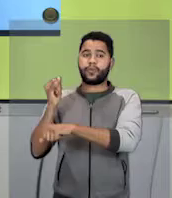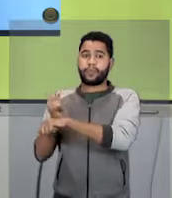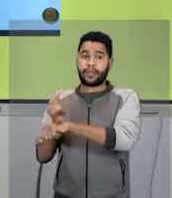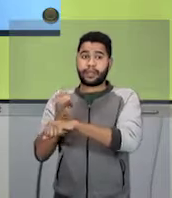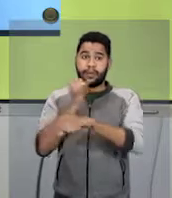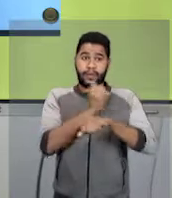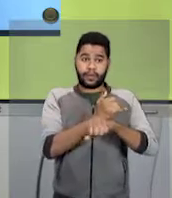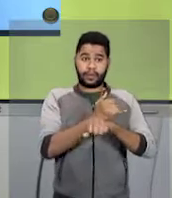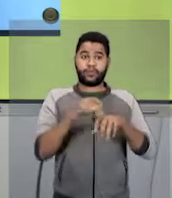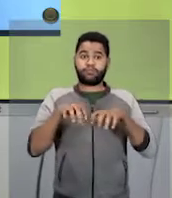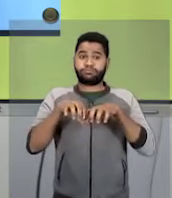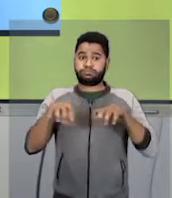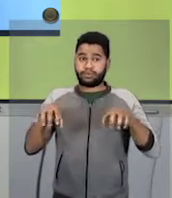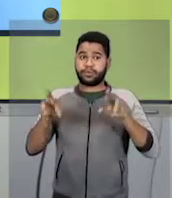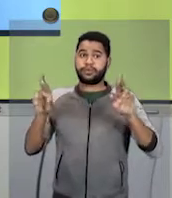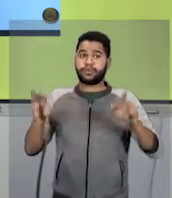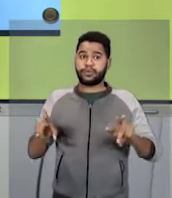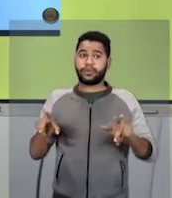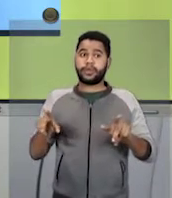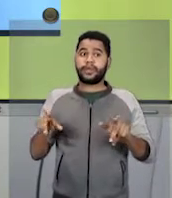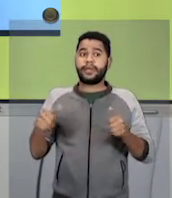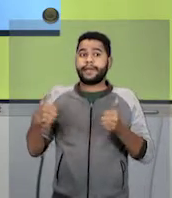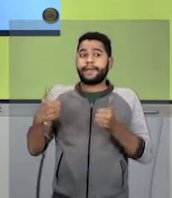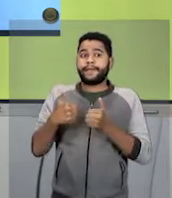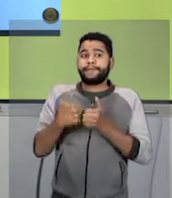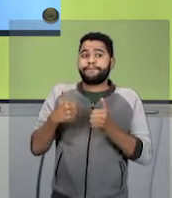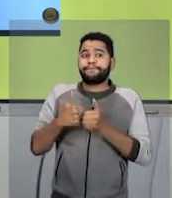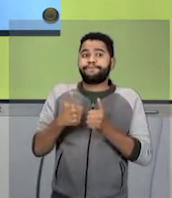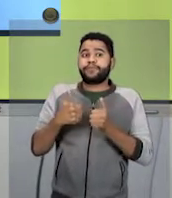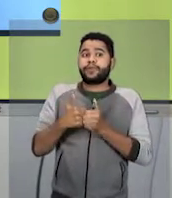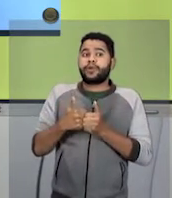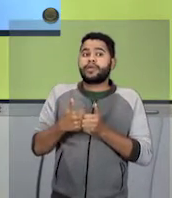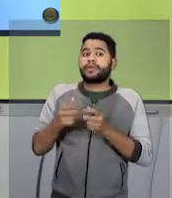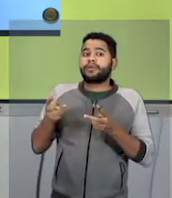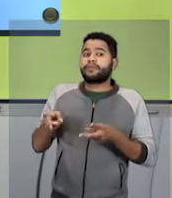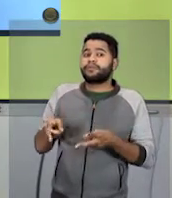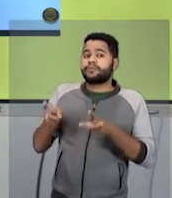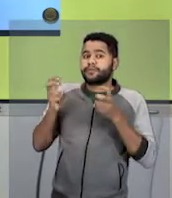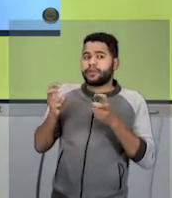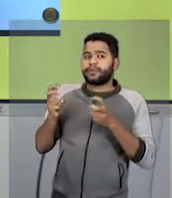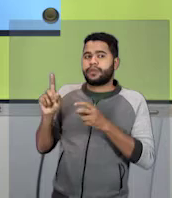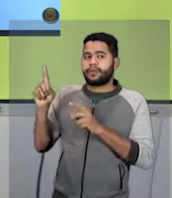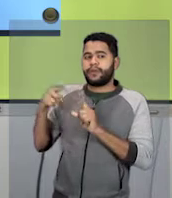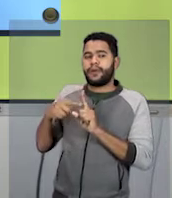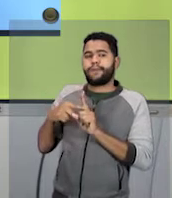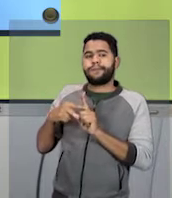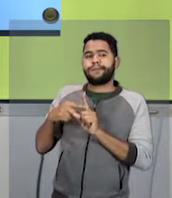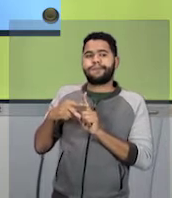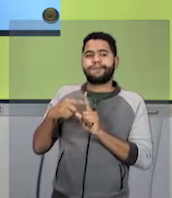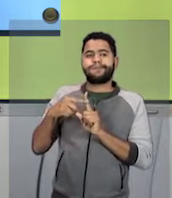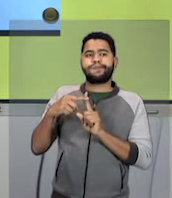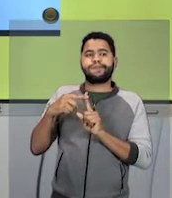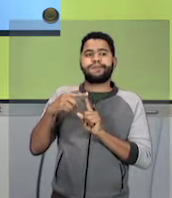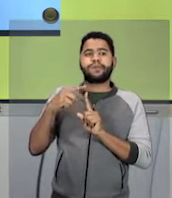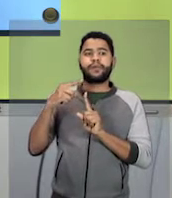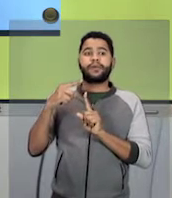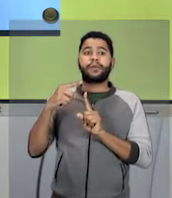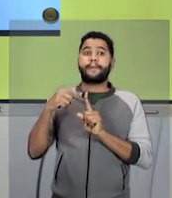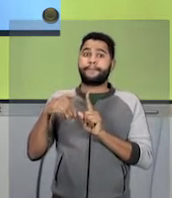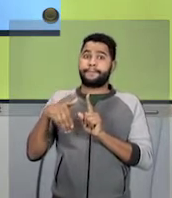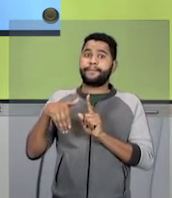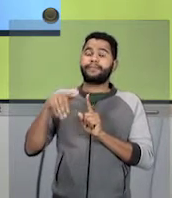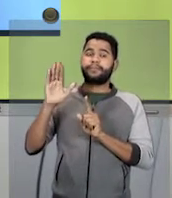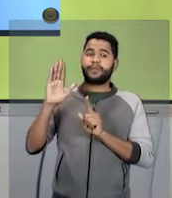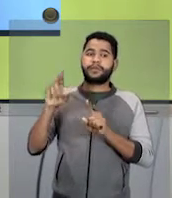vai acontecer? Aqui próximo, pode-se perceber através do termômetro, nós vamos ter uma temperatura